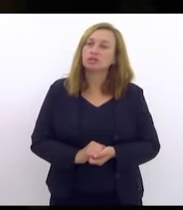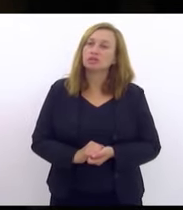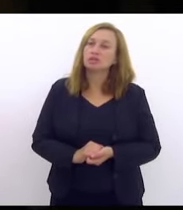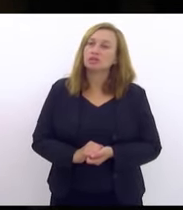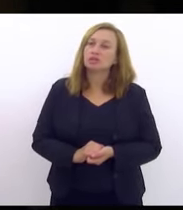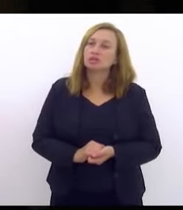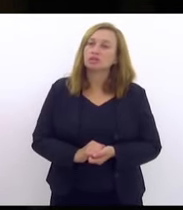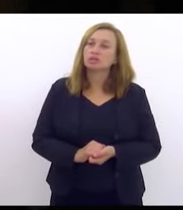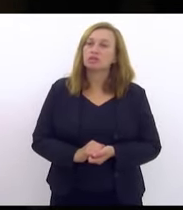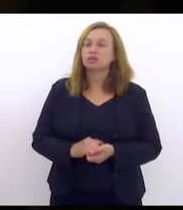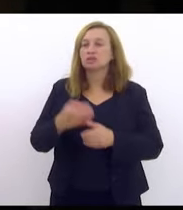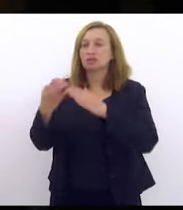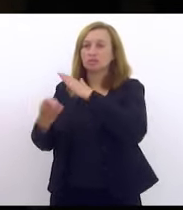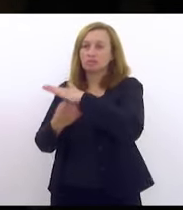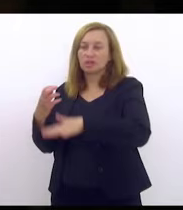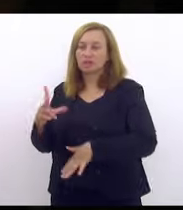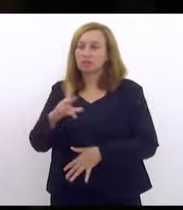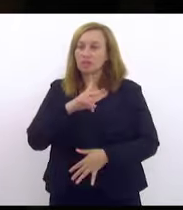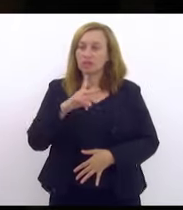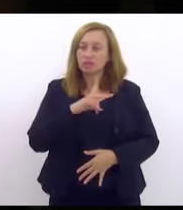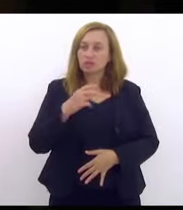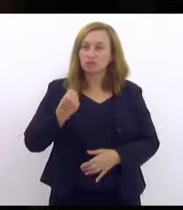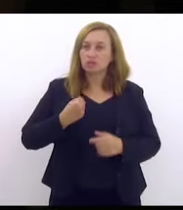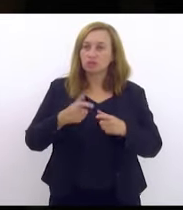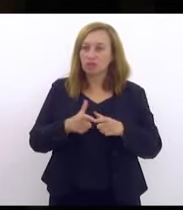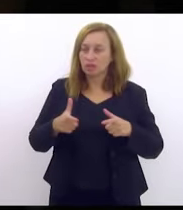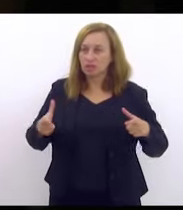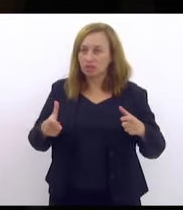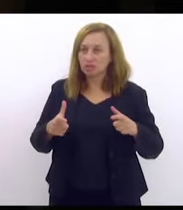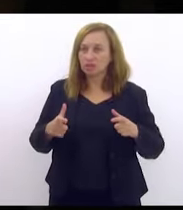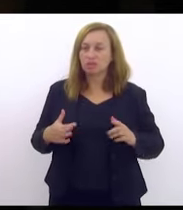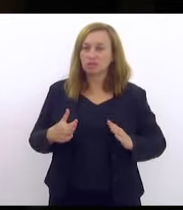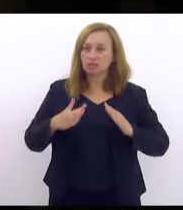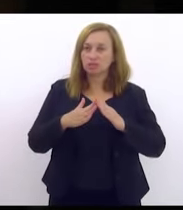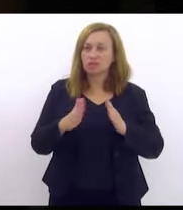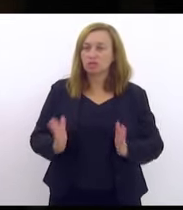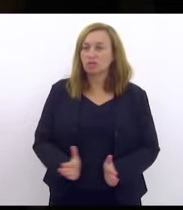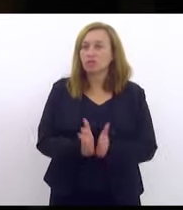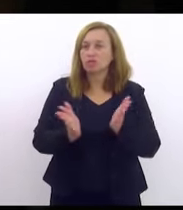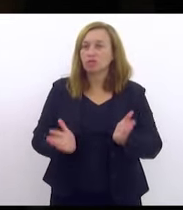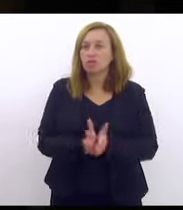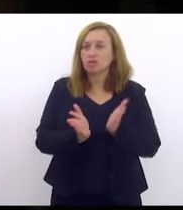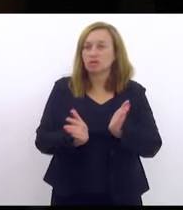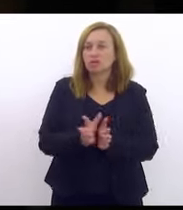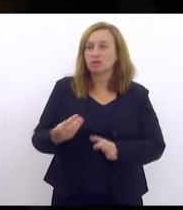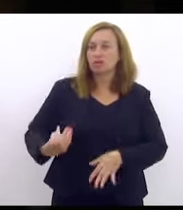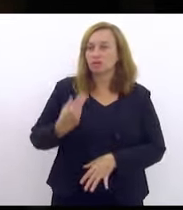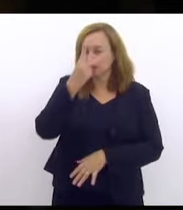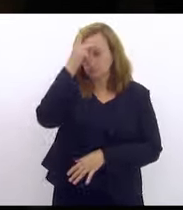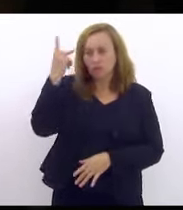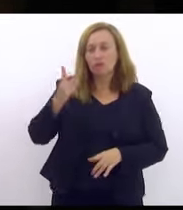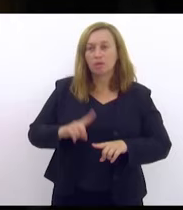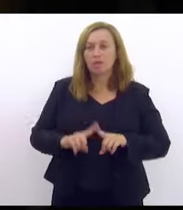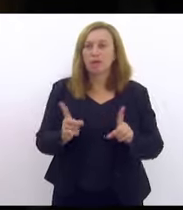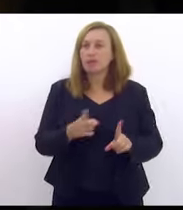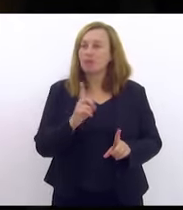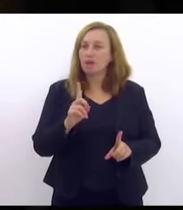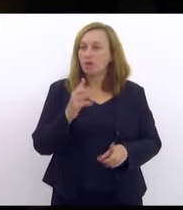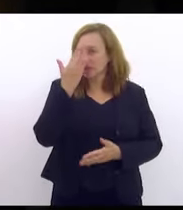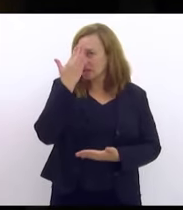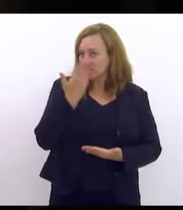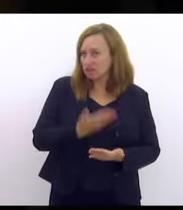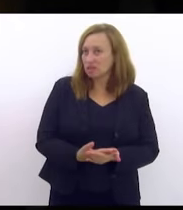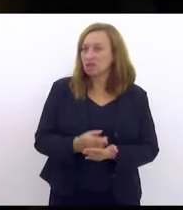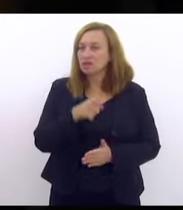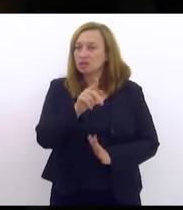privada, que aumenta a especulação imobiliária e que tem como consequência o empobrecimento da vida das pessoas. Mas nós não acreditamos que